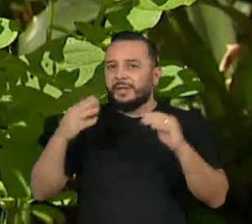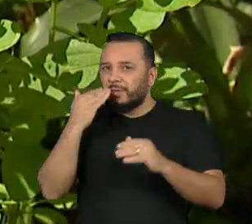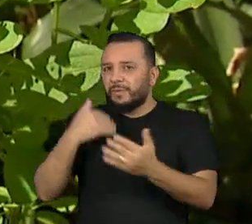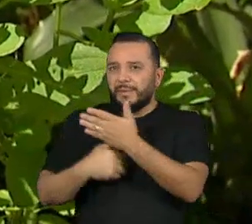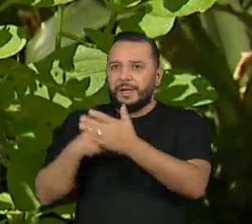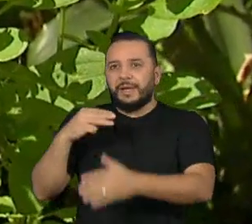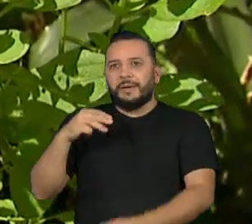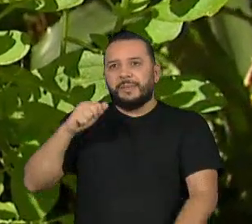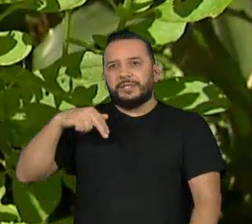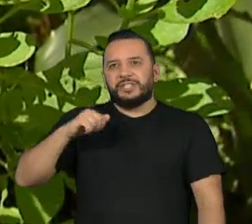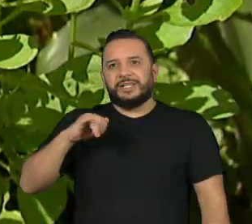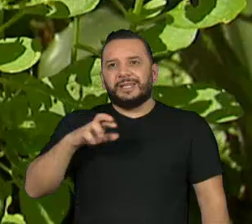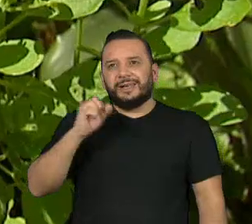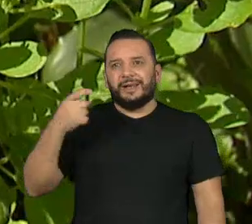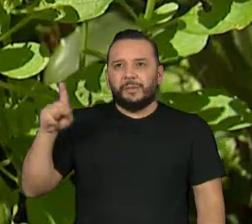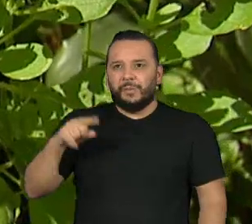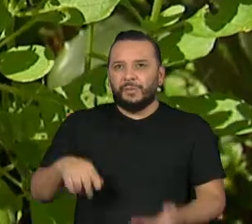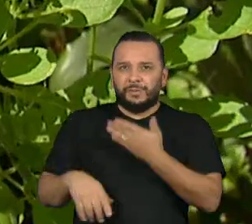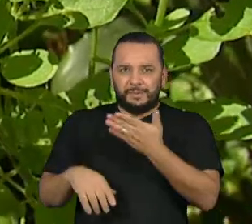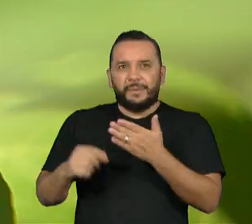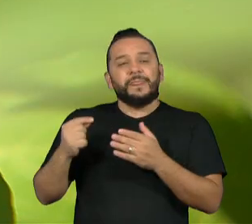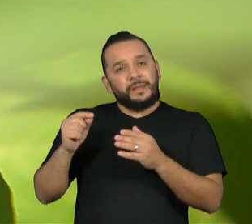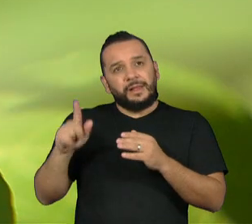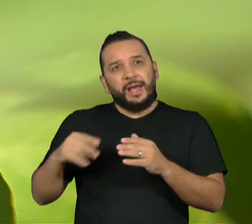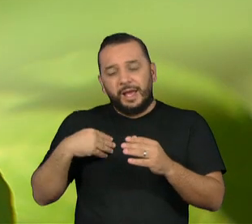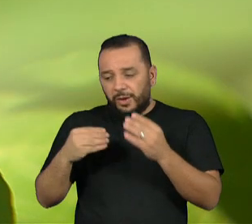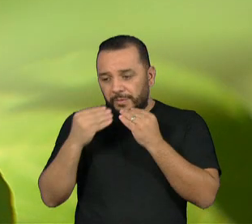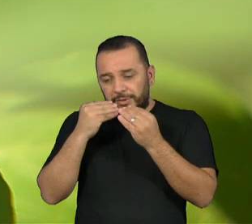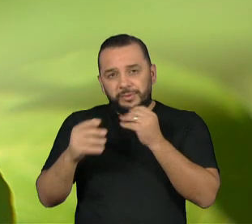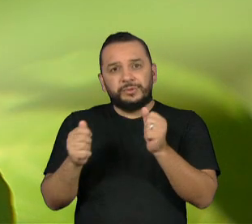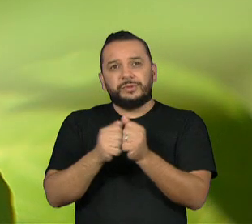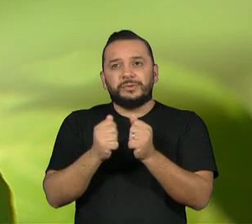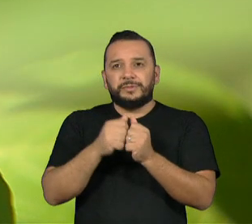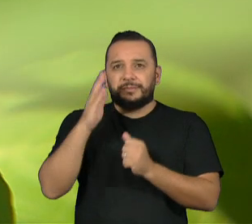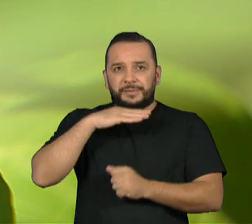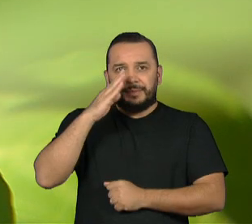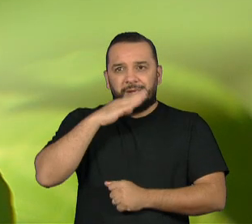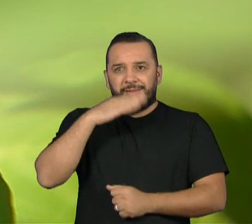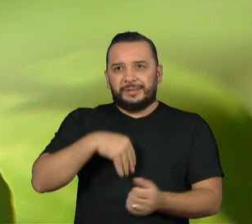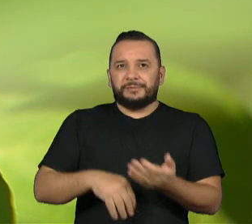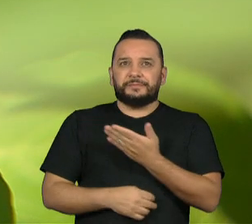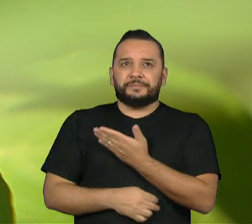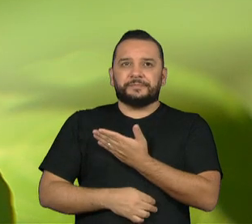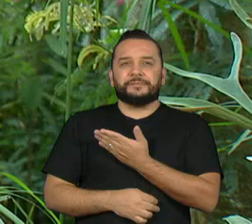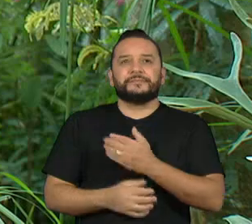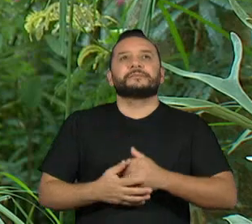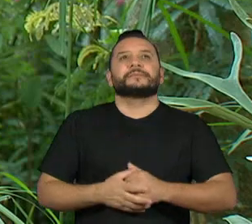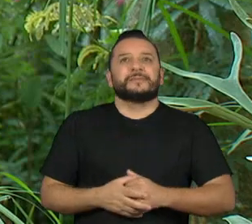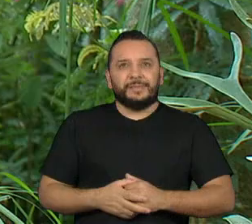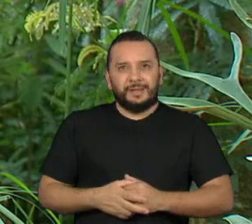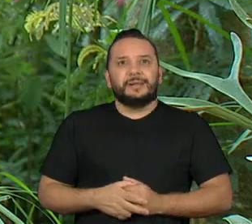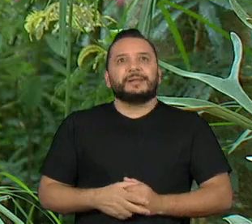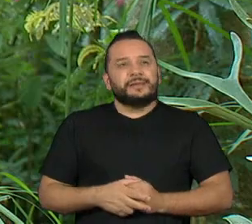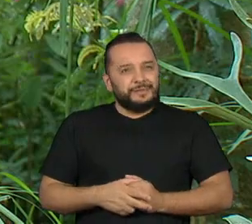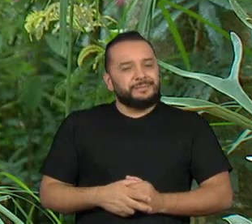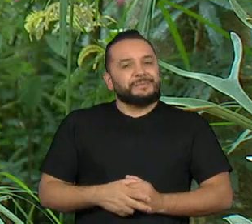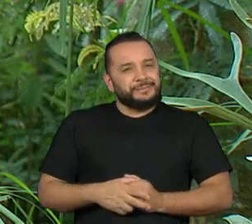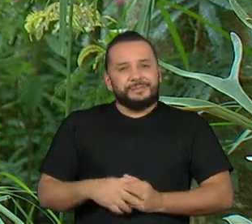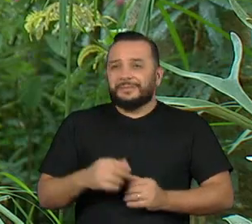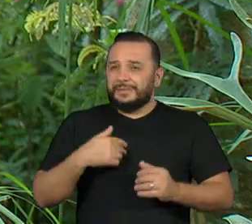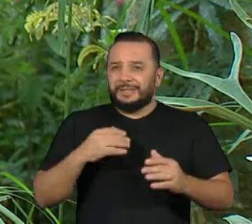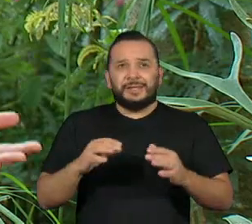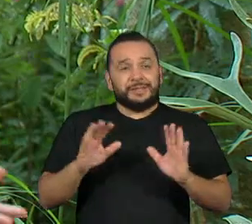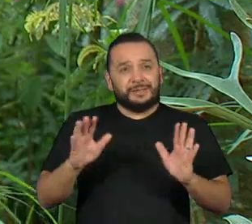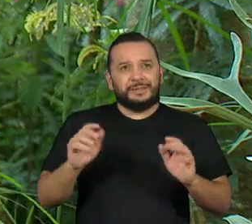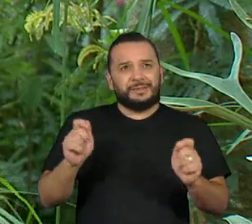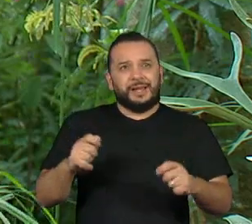das espécies comestíveis, plantada ao lado da pimenta biquinho. A regeneração é basicamente permitir,